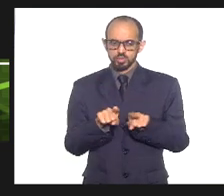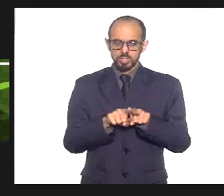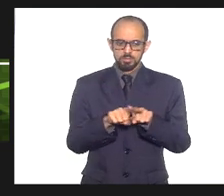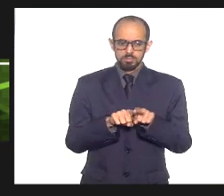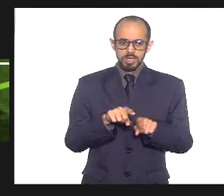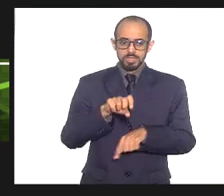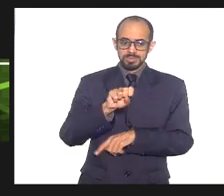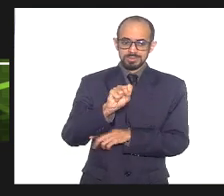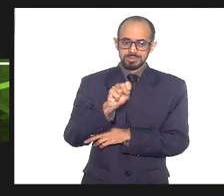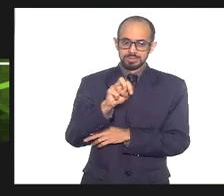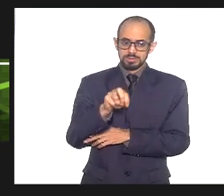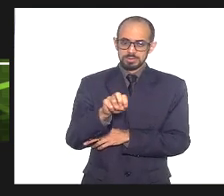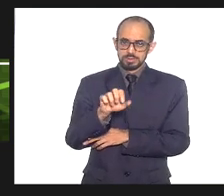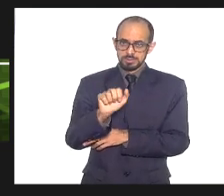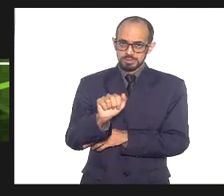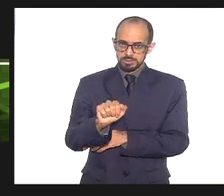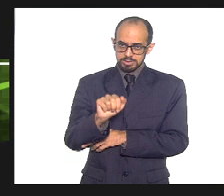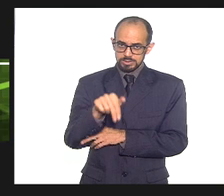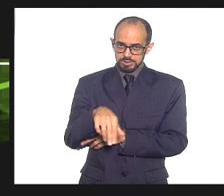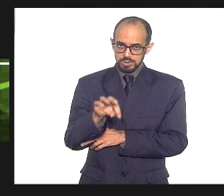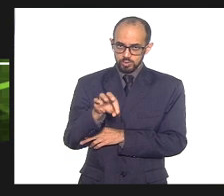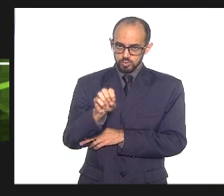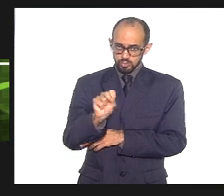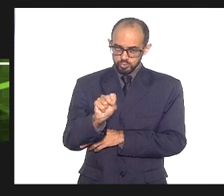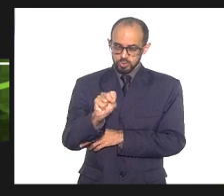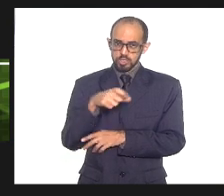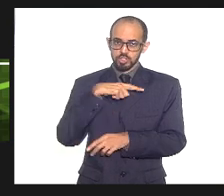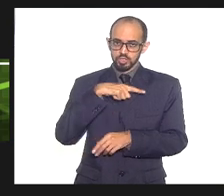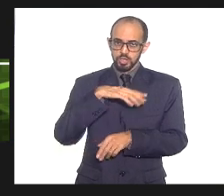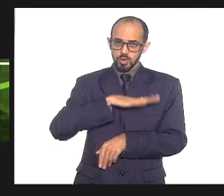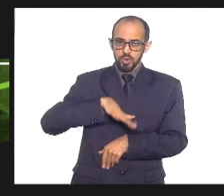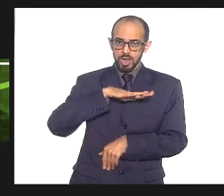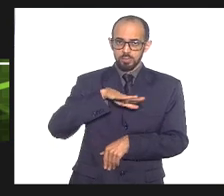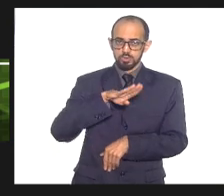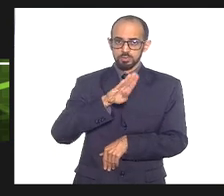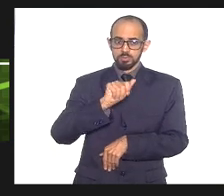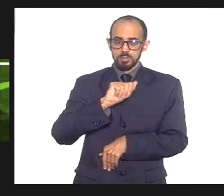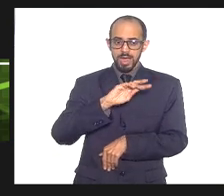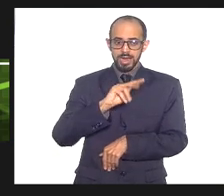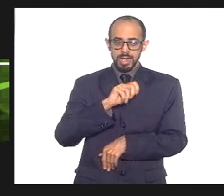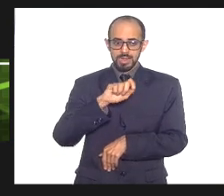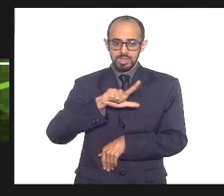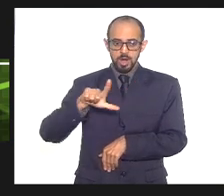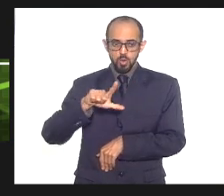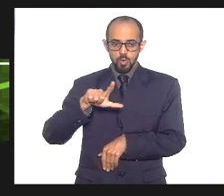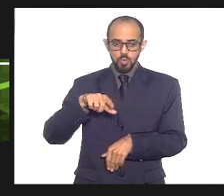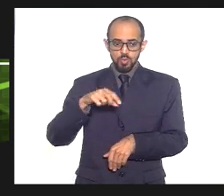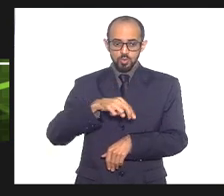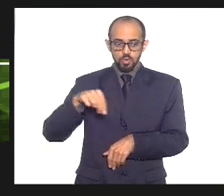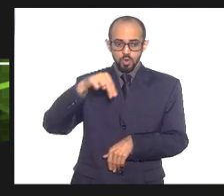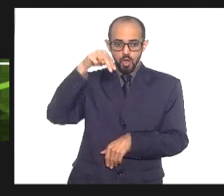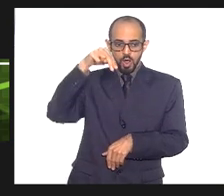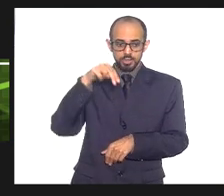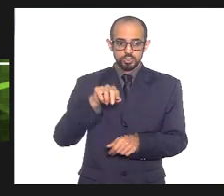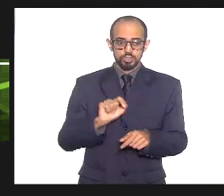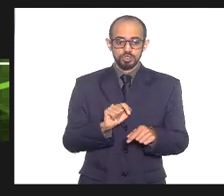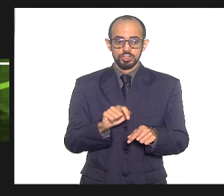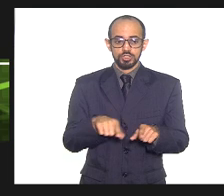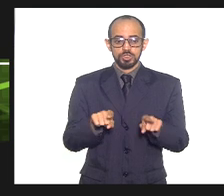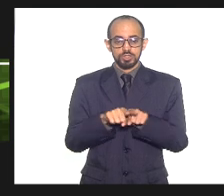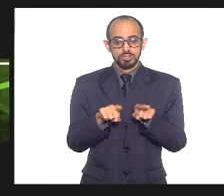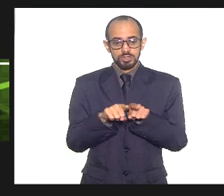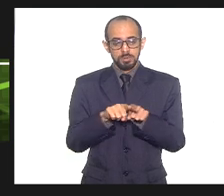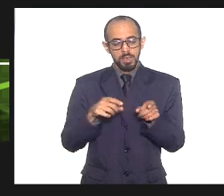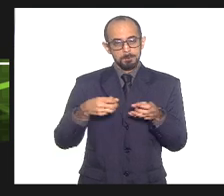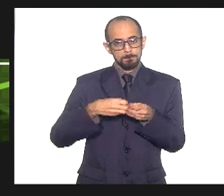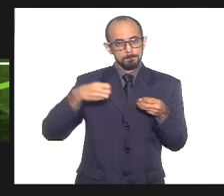Santos, temos o campo de Bacalhau, área contígua Bacalhau Norte, também operado pela Equinor, e um pouco mais